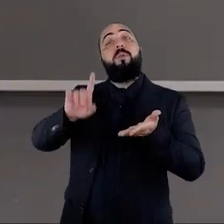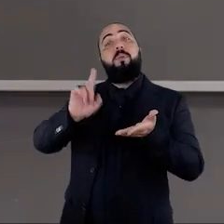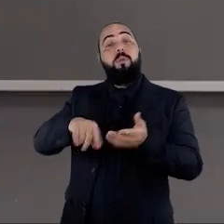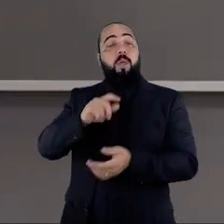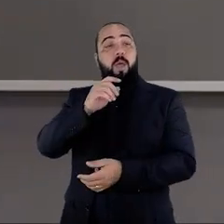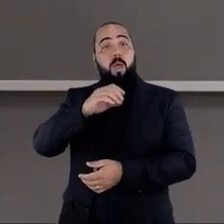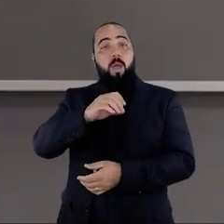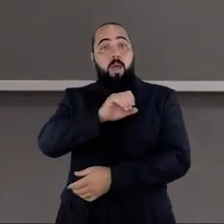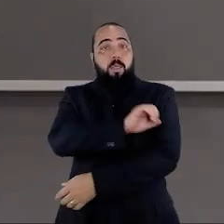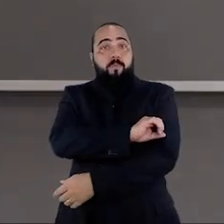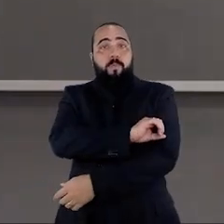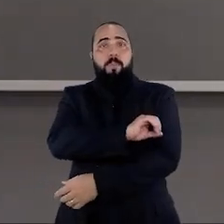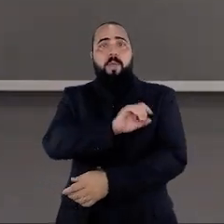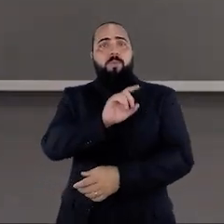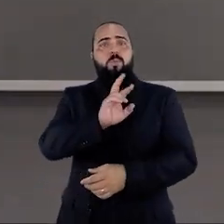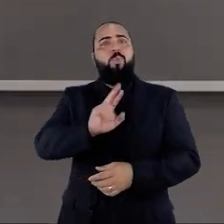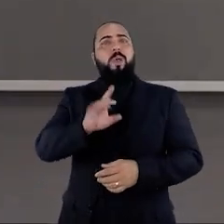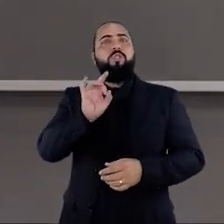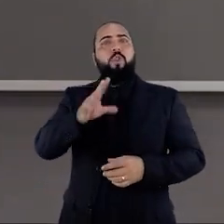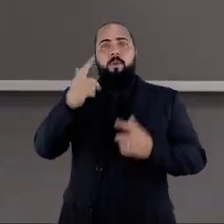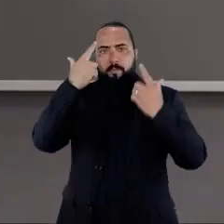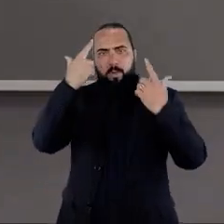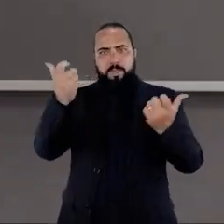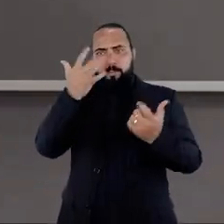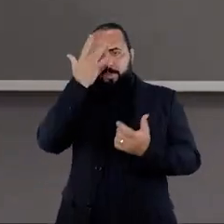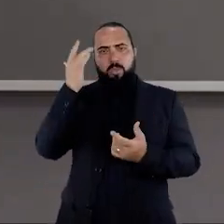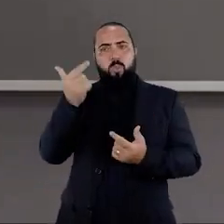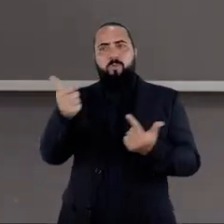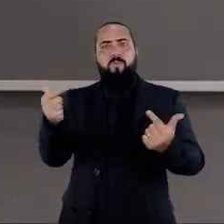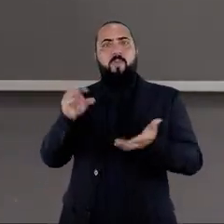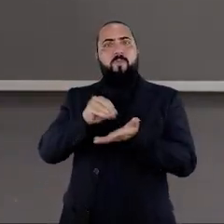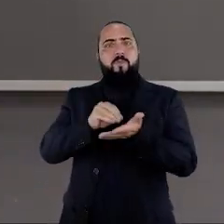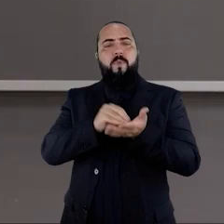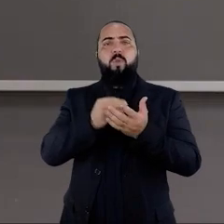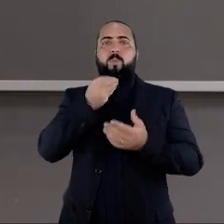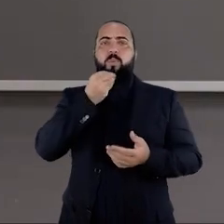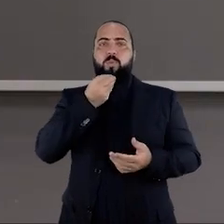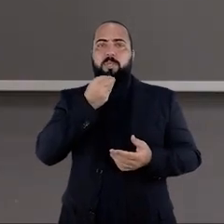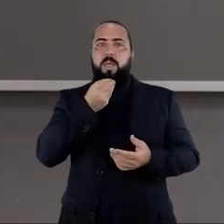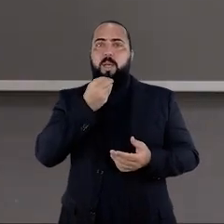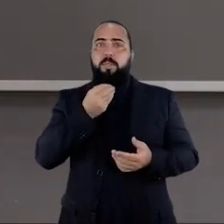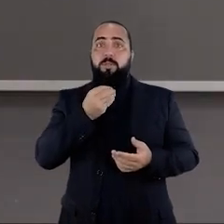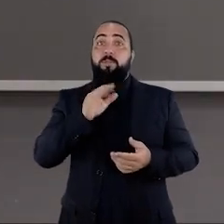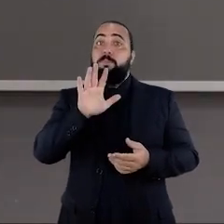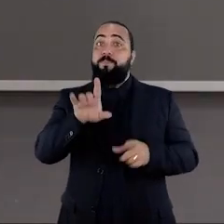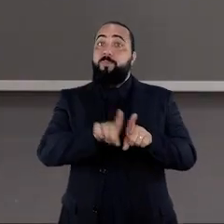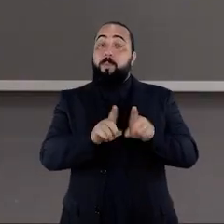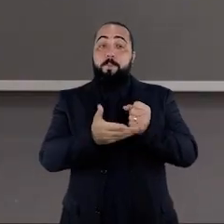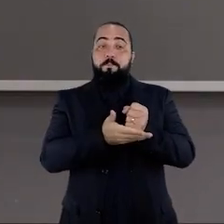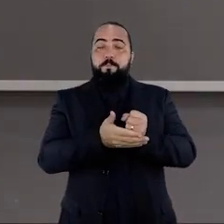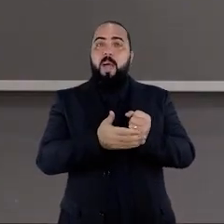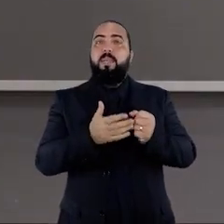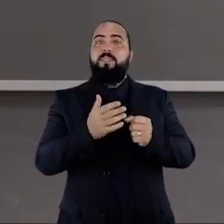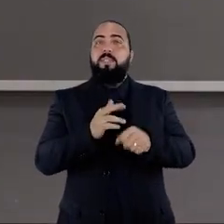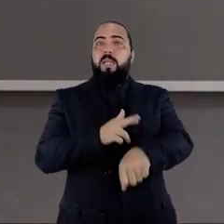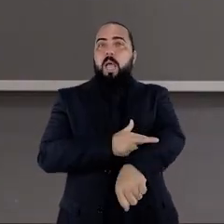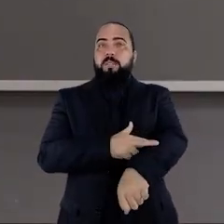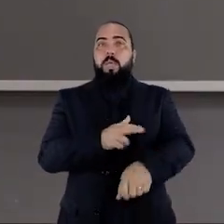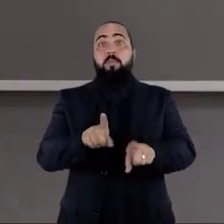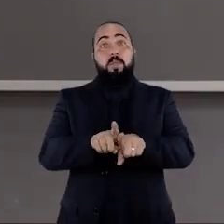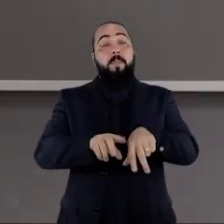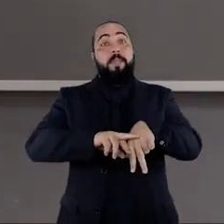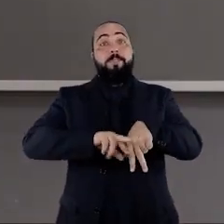não é só violência contra as pessoas que não têm oportunidade de escola, mas também as bases raciais e também de gênero,